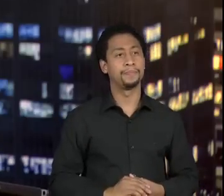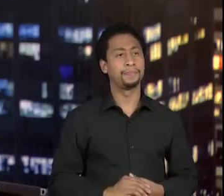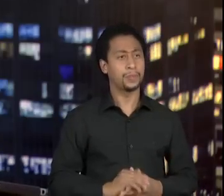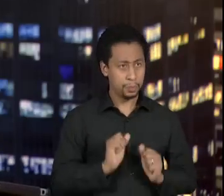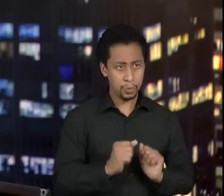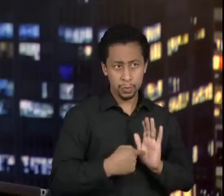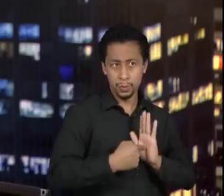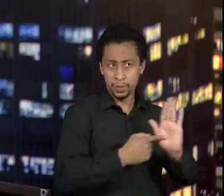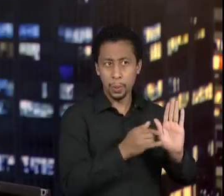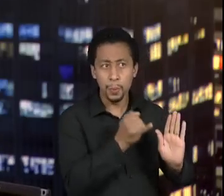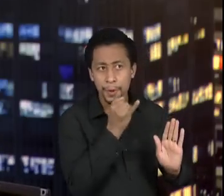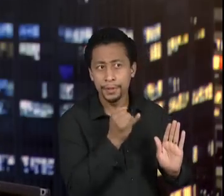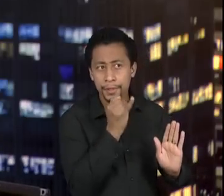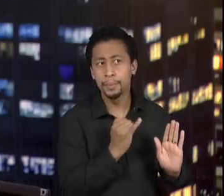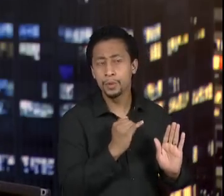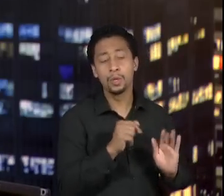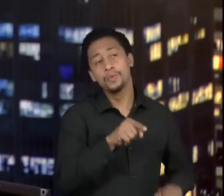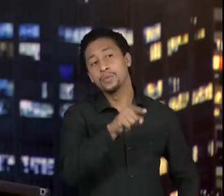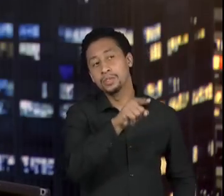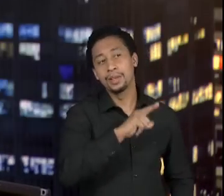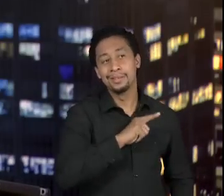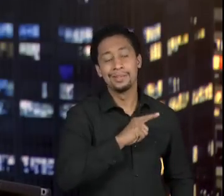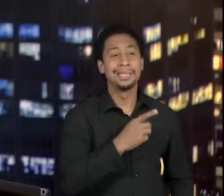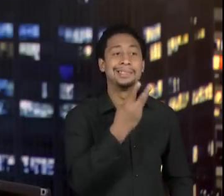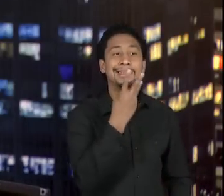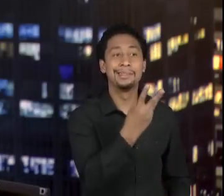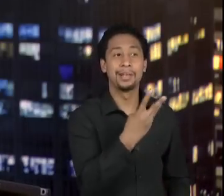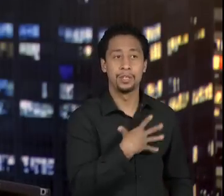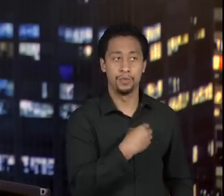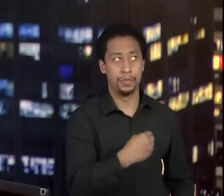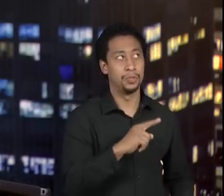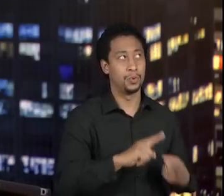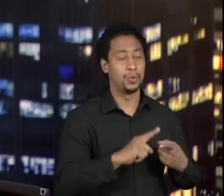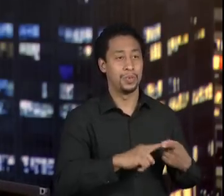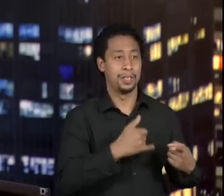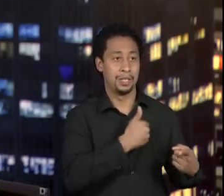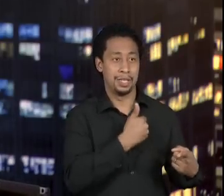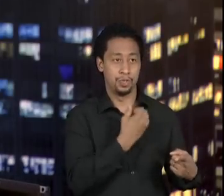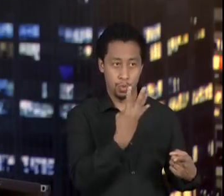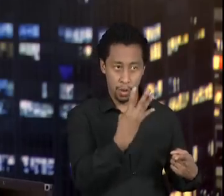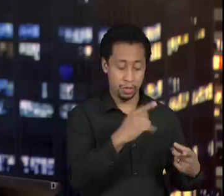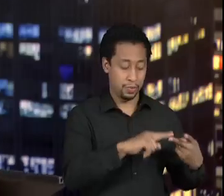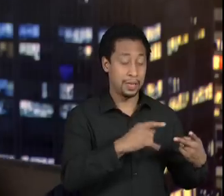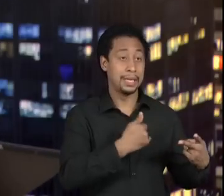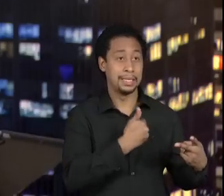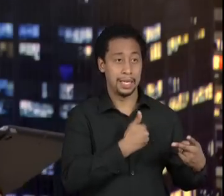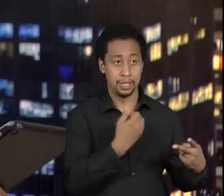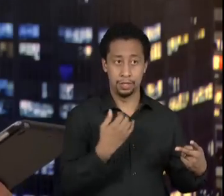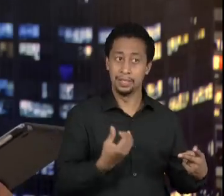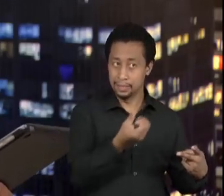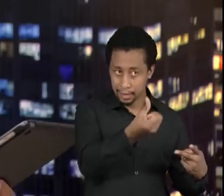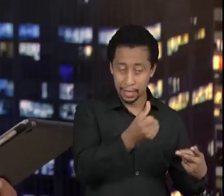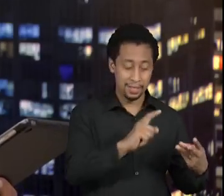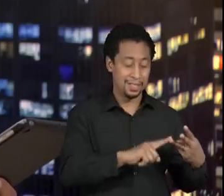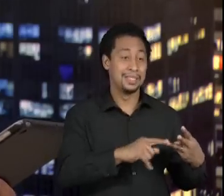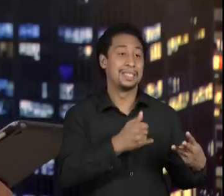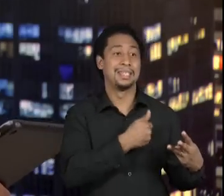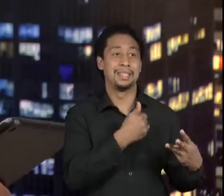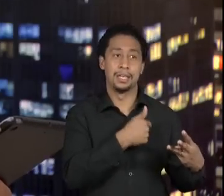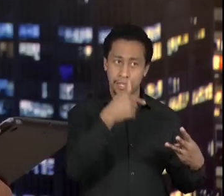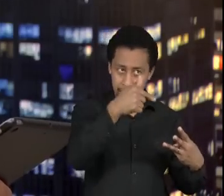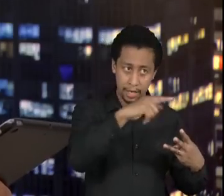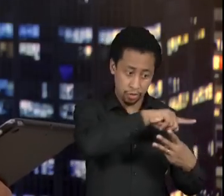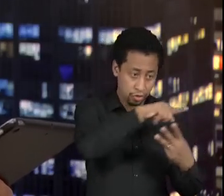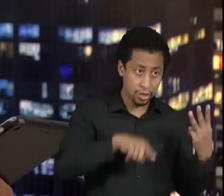para a gente, não é? Porque você tem 3 filhas em idade escolar, uma de 4, uma de 6 e uma de 7 anos. Você pratica o ensino